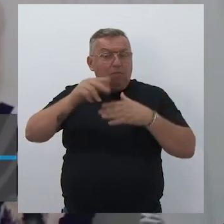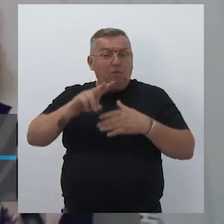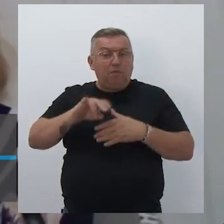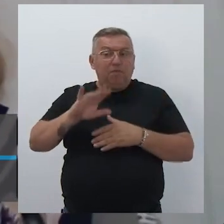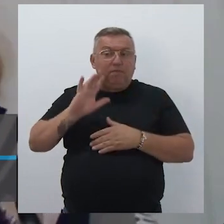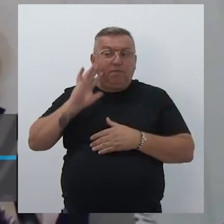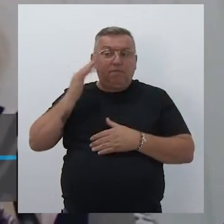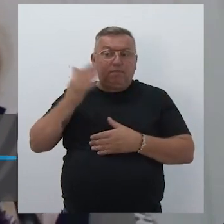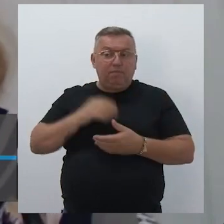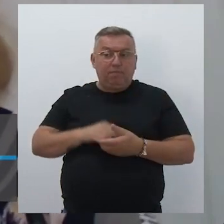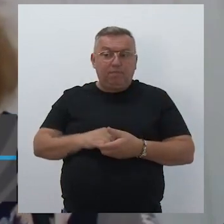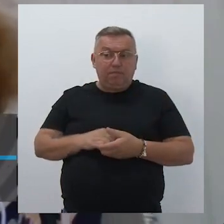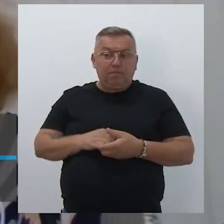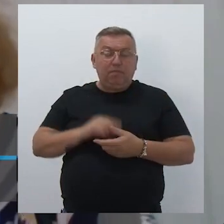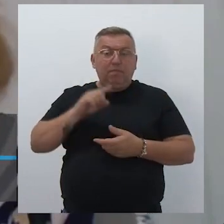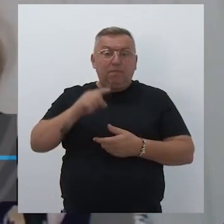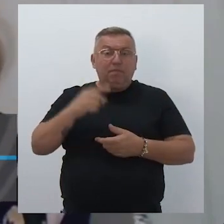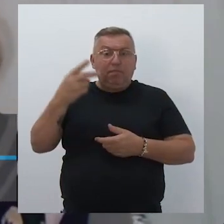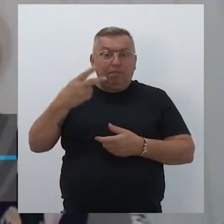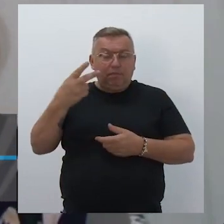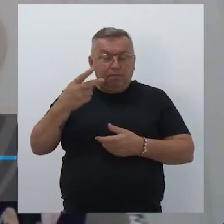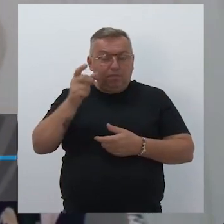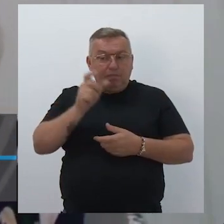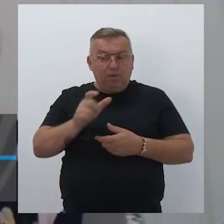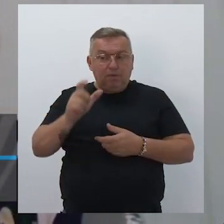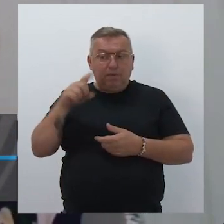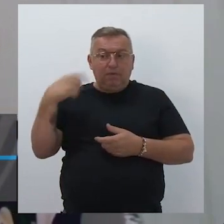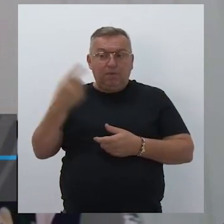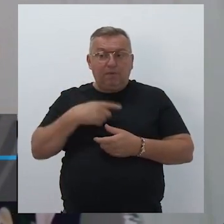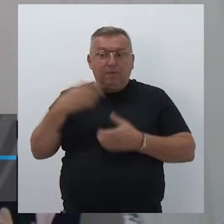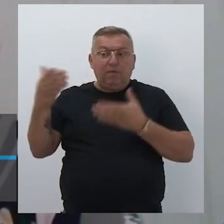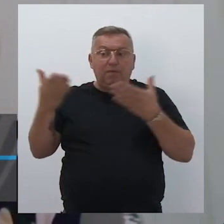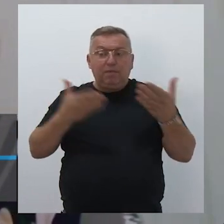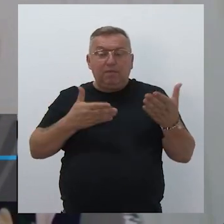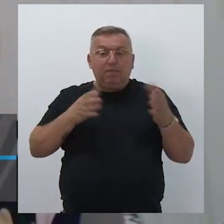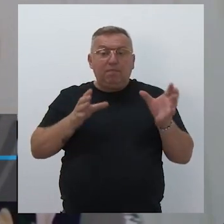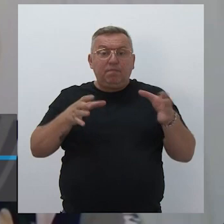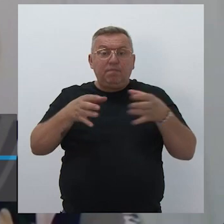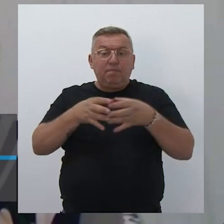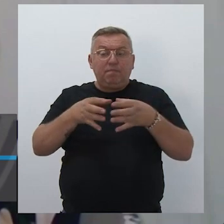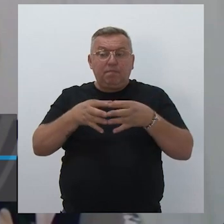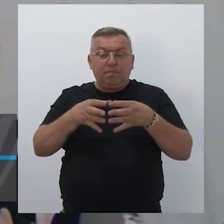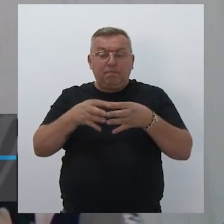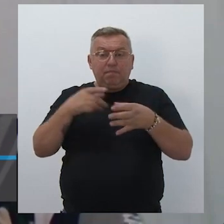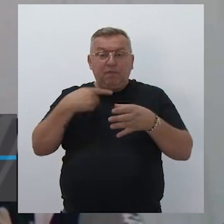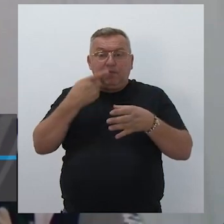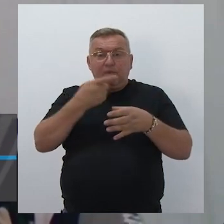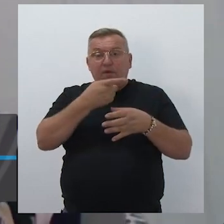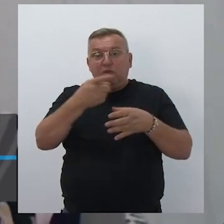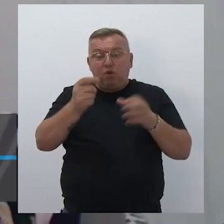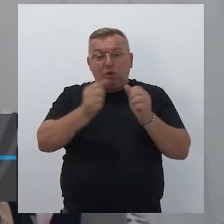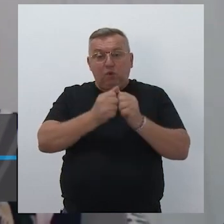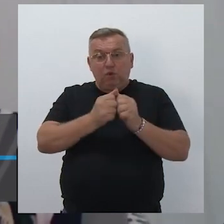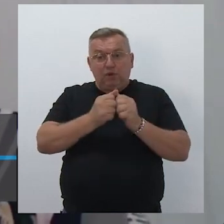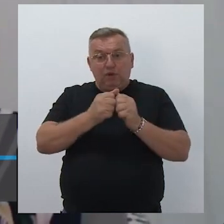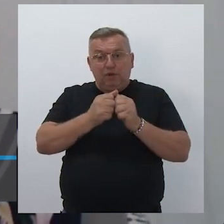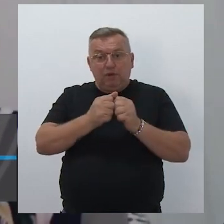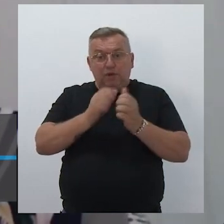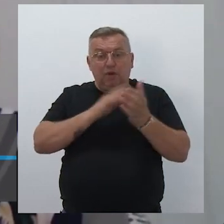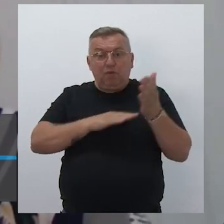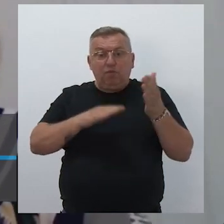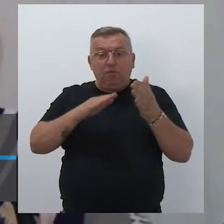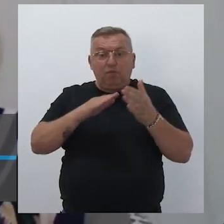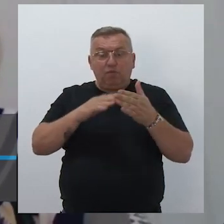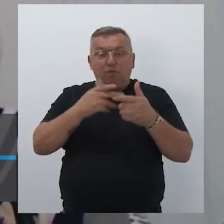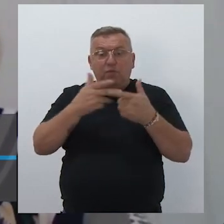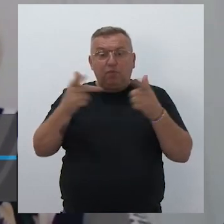acontecer. Essa segunda parte, nós vamos trazer as equipes para falar com vocês, tá? Todas